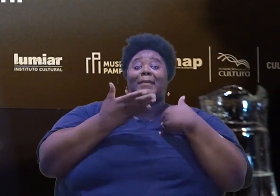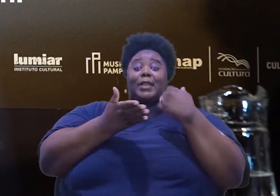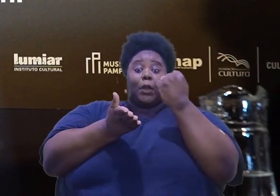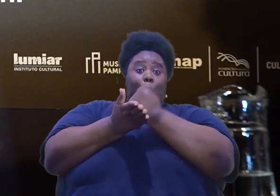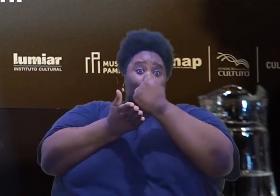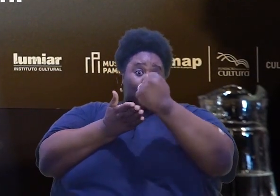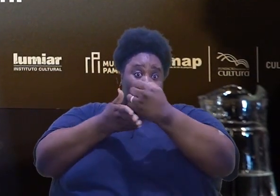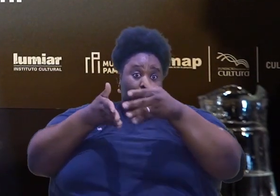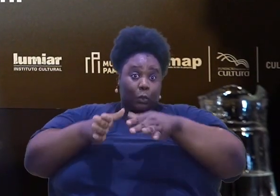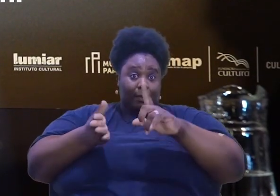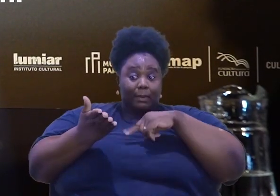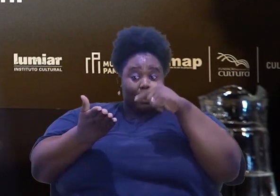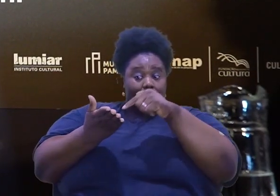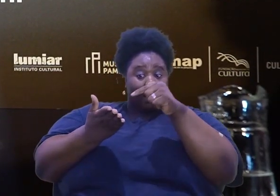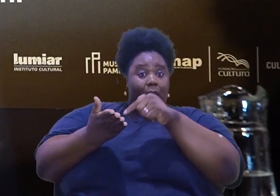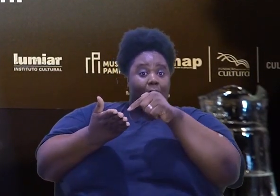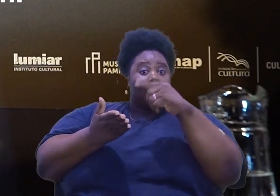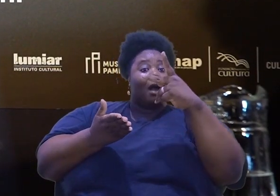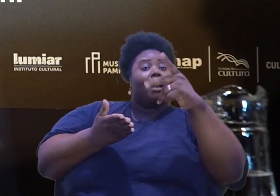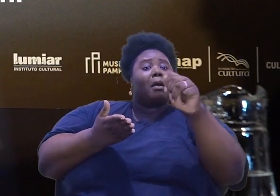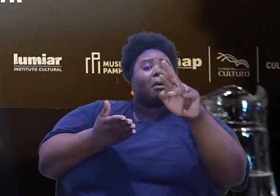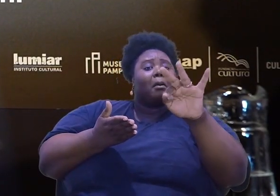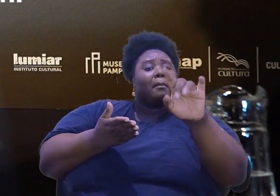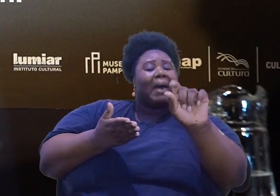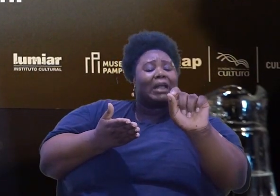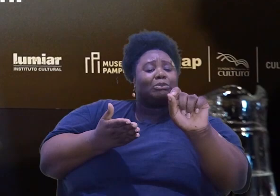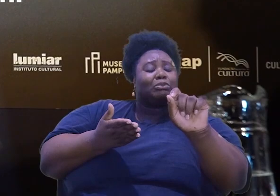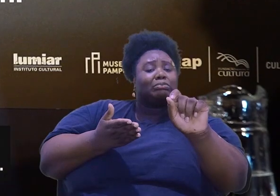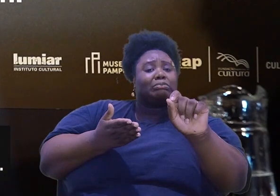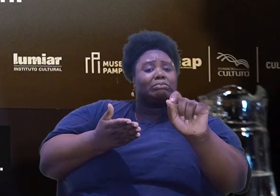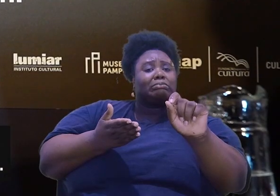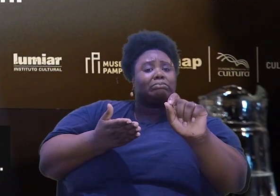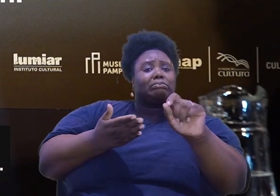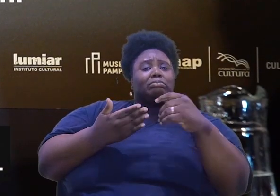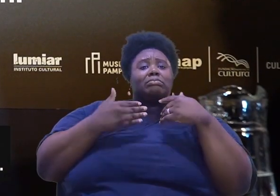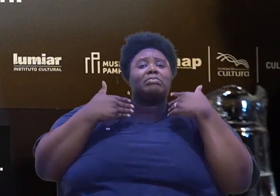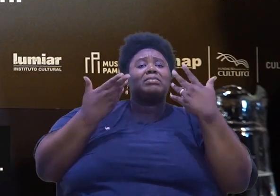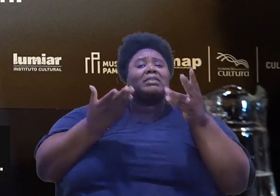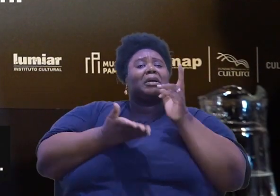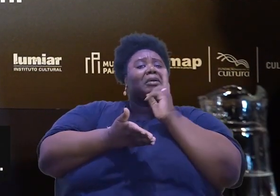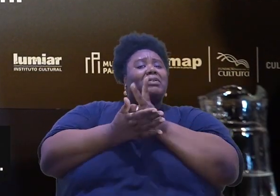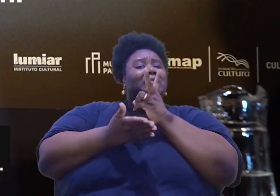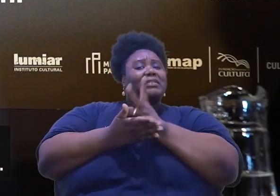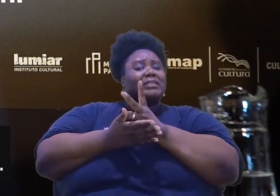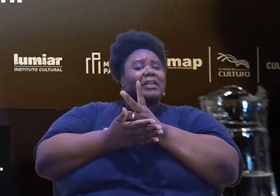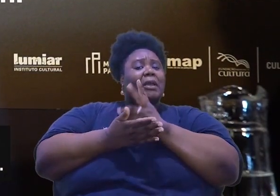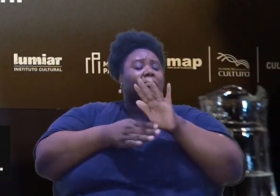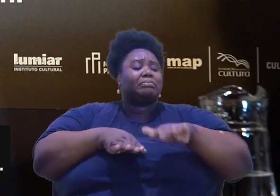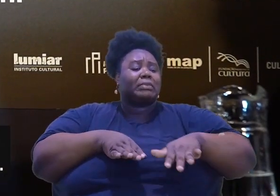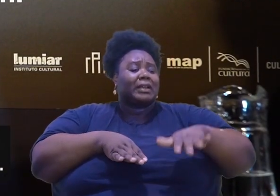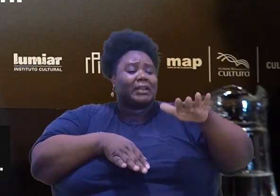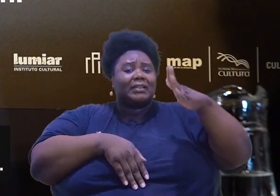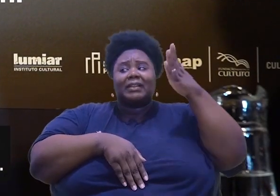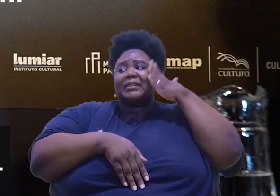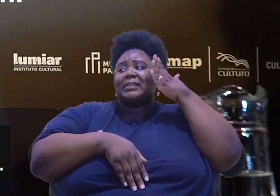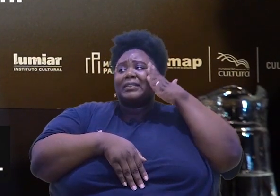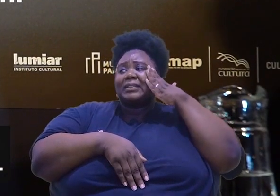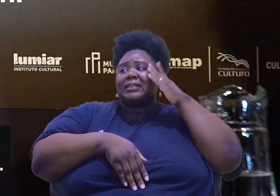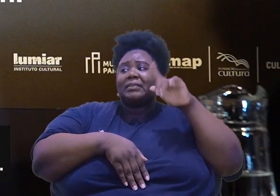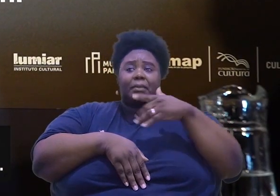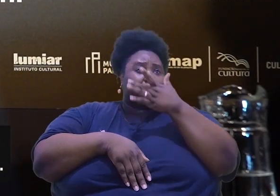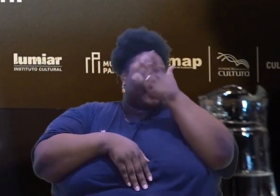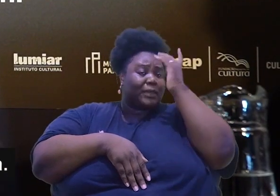certidão tem lá cor parda. E eu sempre cresci sabendo que eu era uma